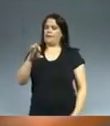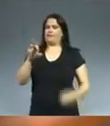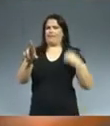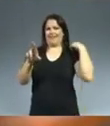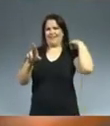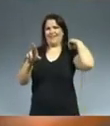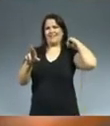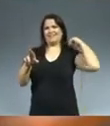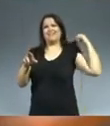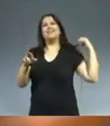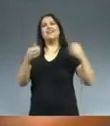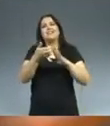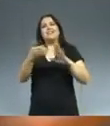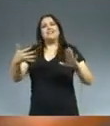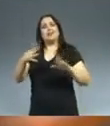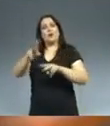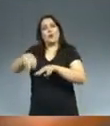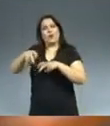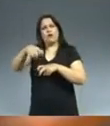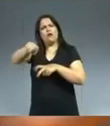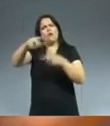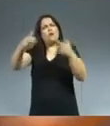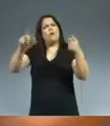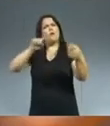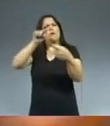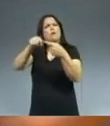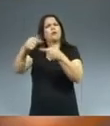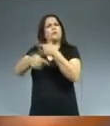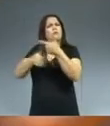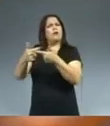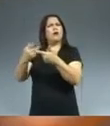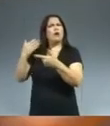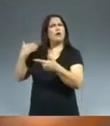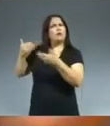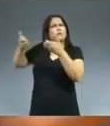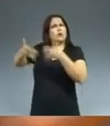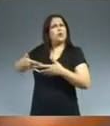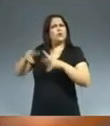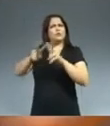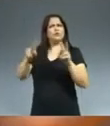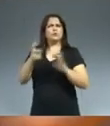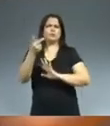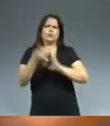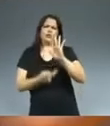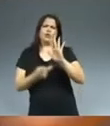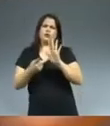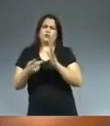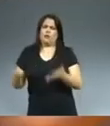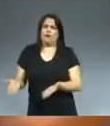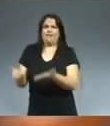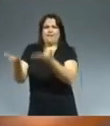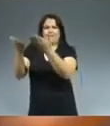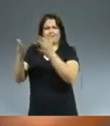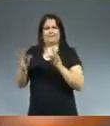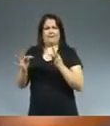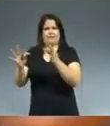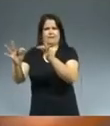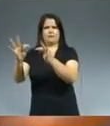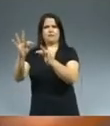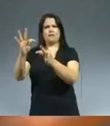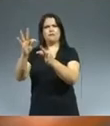empresas de extensão Rural nesse sentido como o senhor estão trabalhando se eu falar agora pouco que foi lançado o projeto de assistência técnica